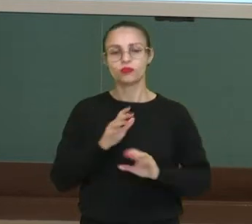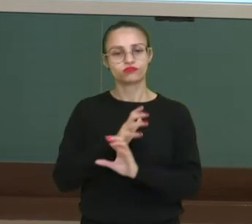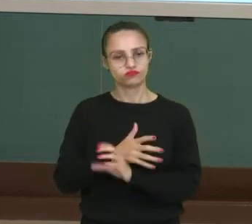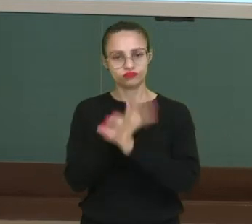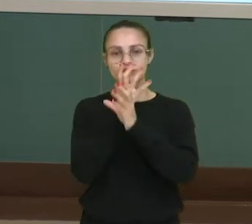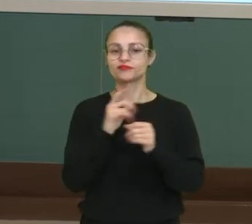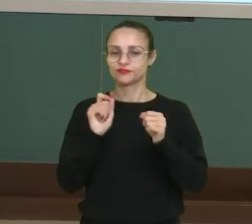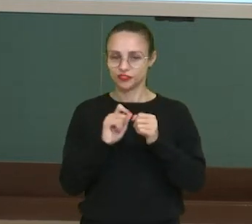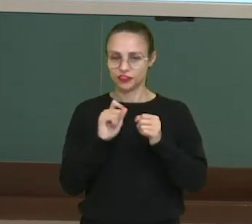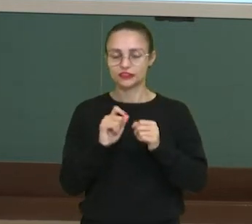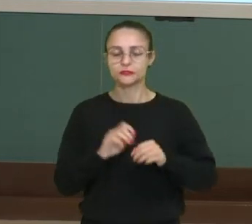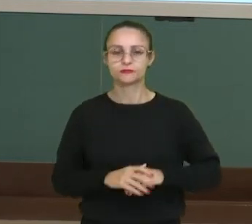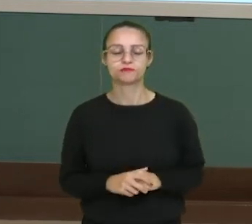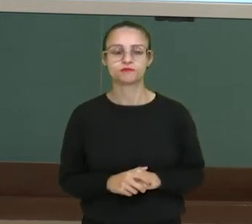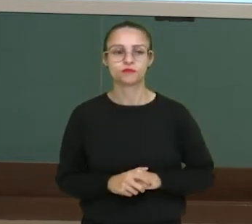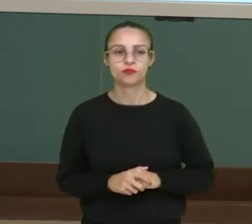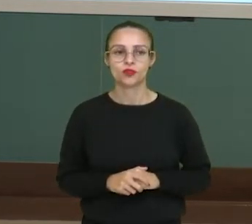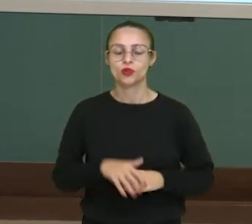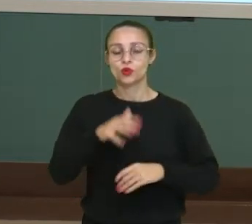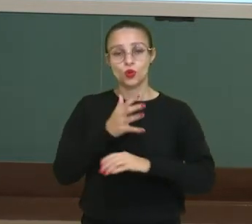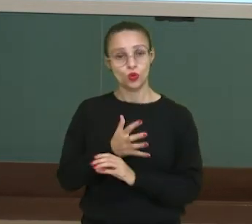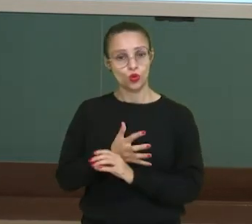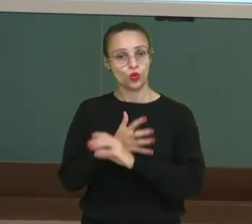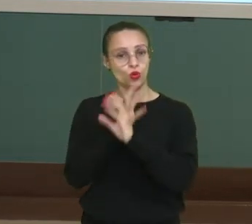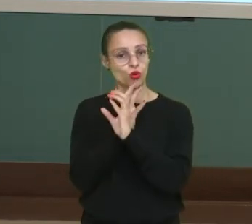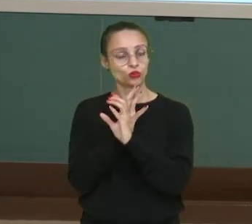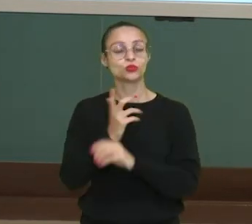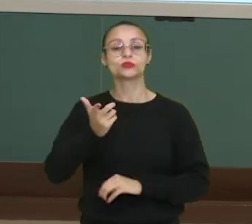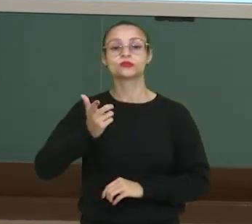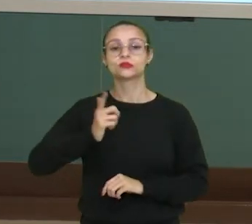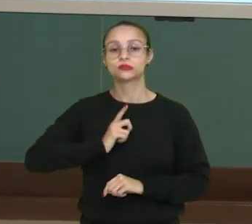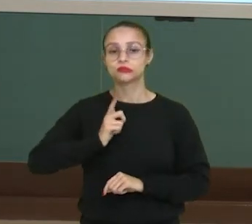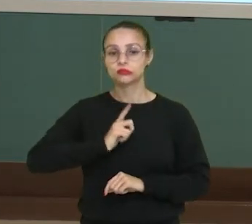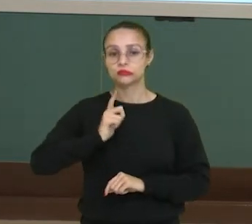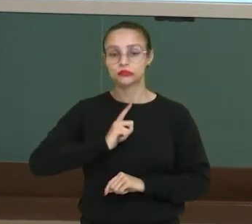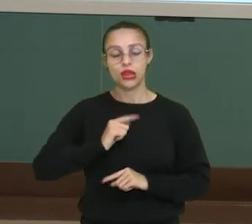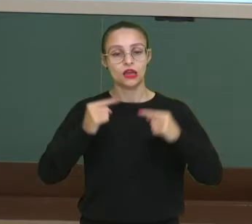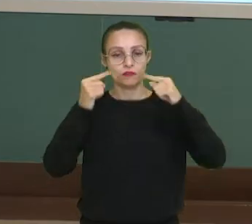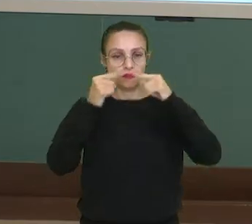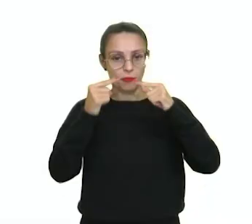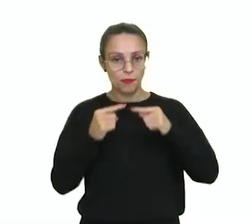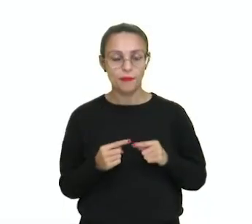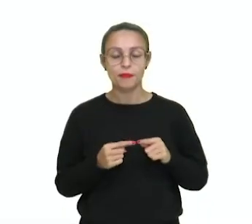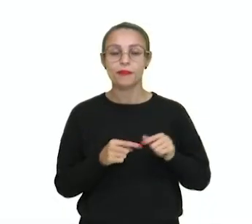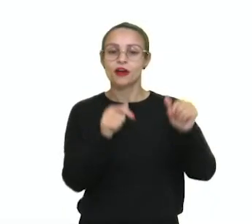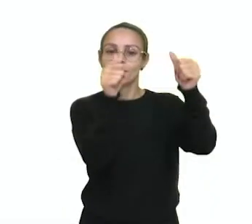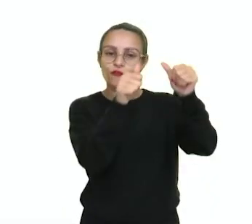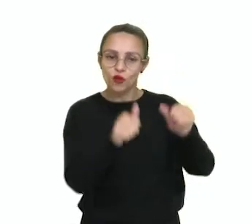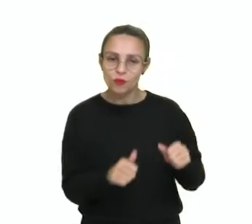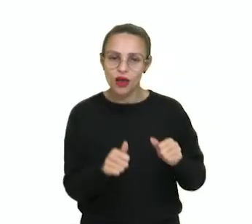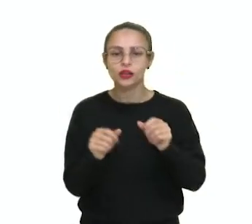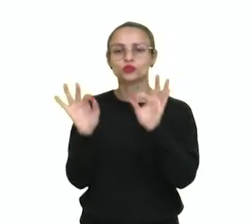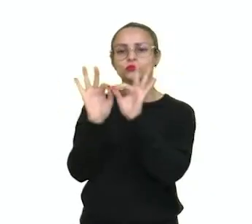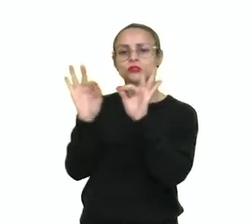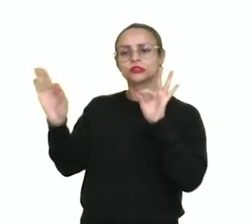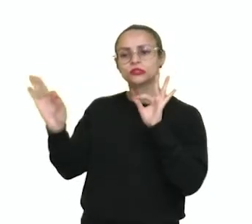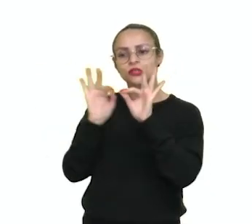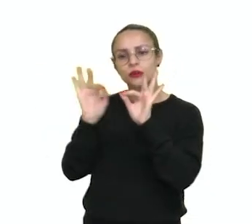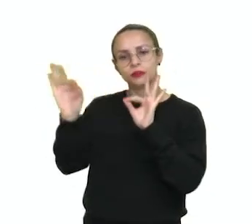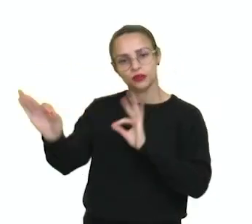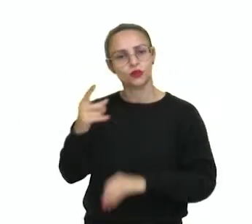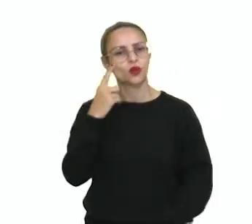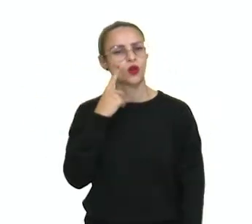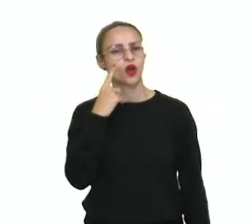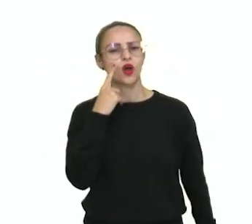desempenha. Os ossos podem ser classificados de acordo com o seu formato e tamanho. Repare